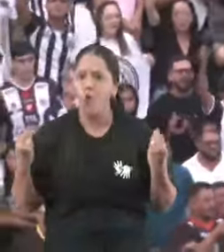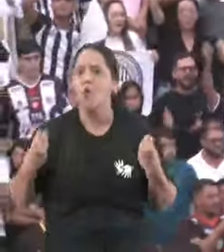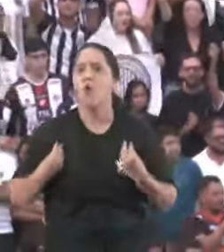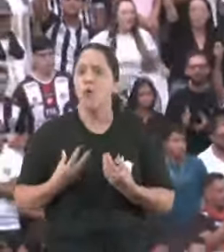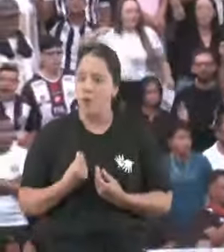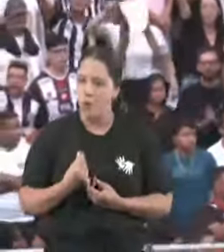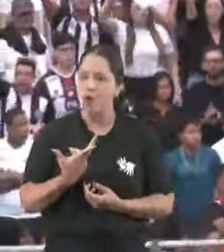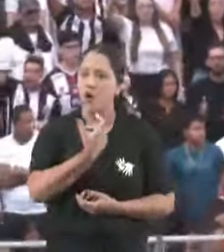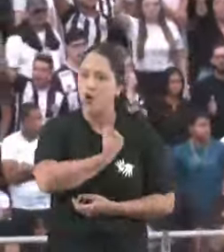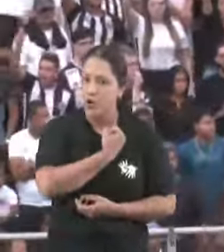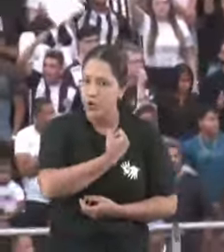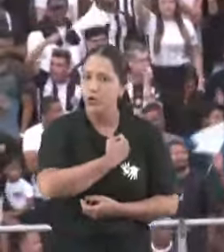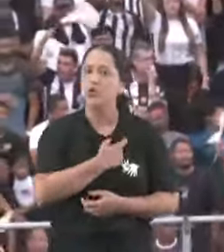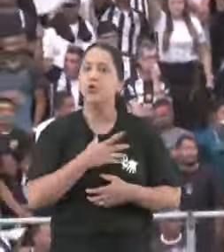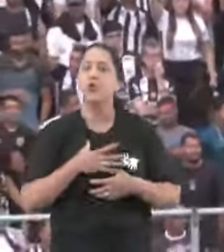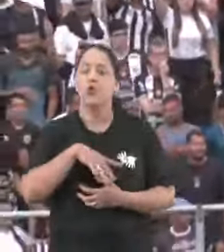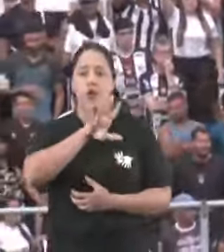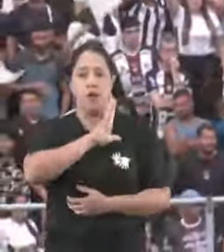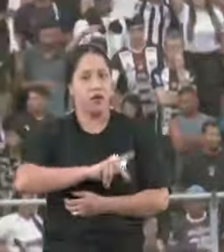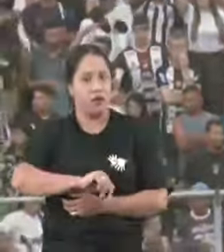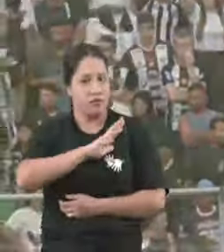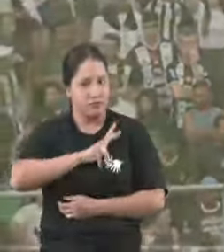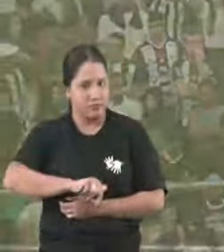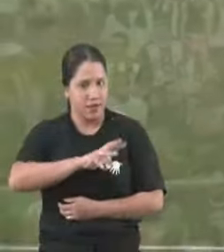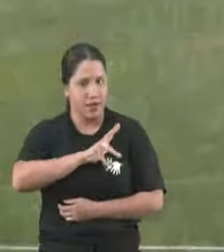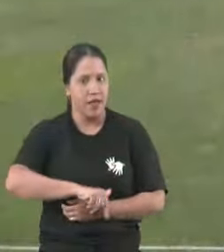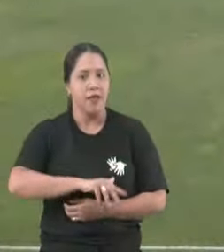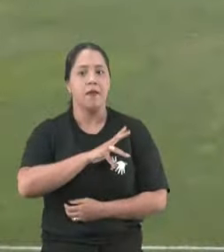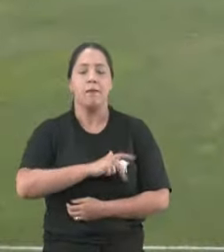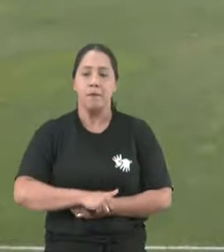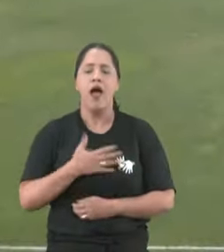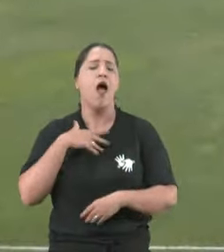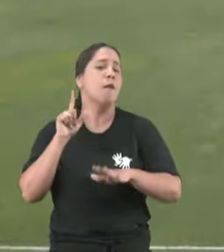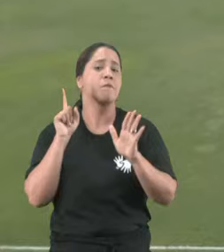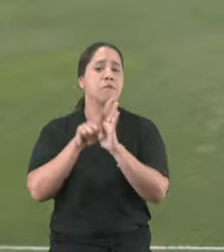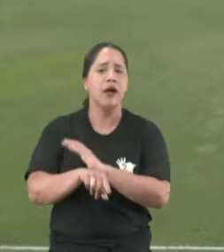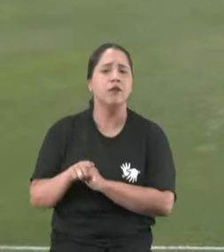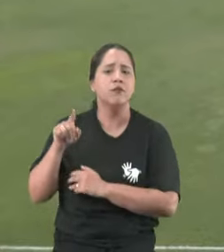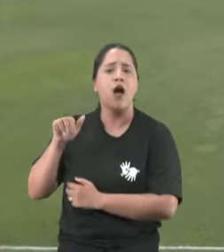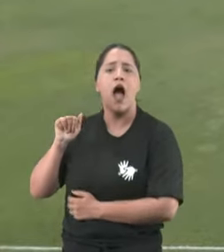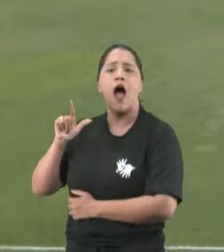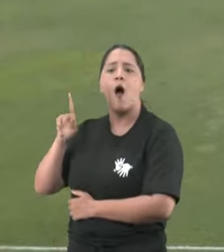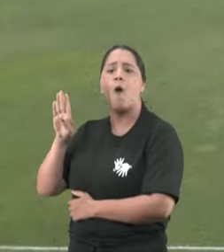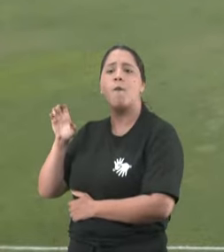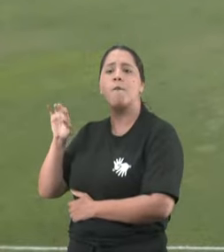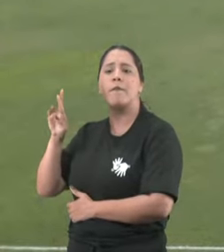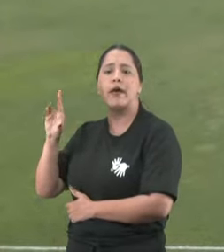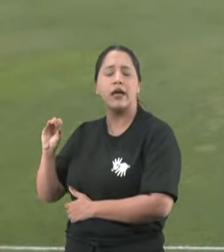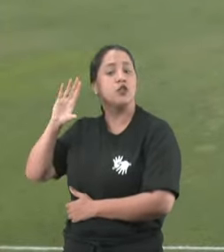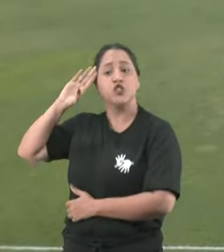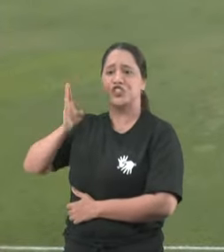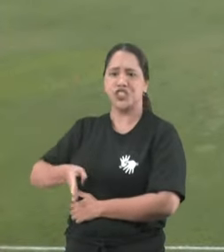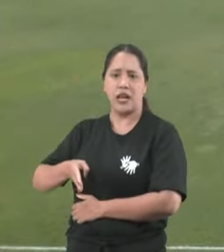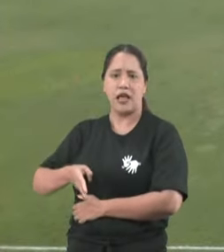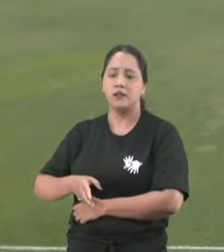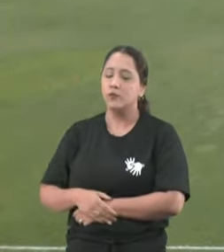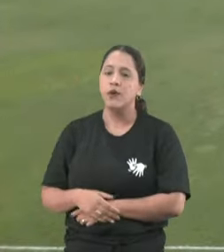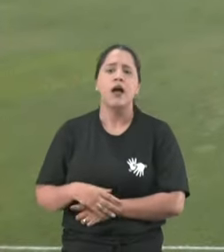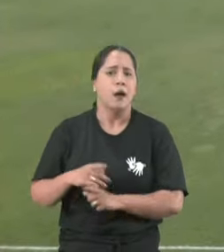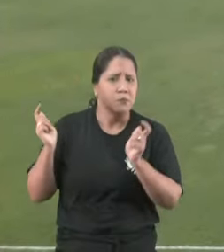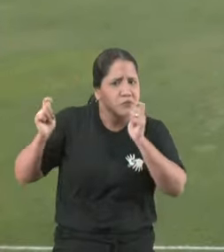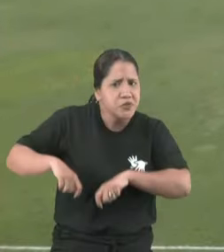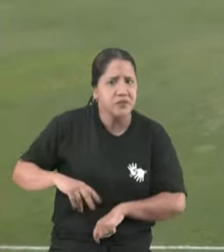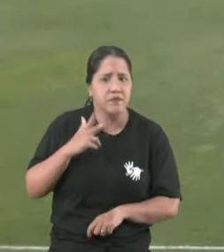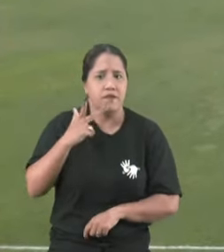números favoráveis ao Clube de Regatas Brasil. Pergunto para você, Alberto, de maneira mais direta. É possível dizer que o